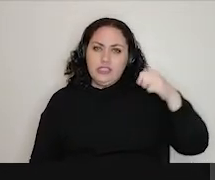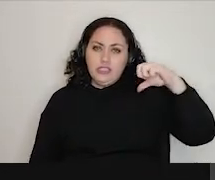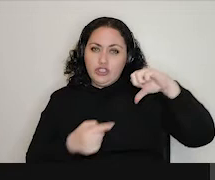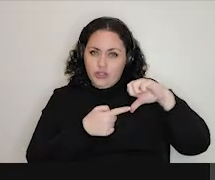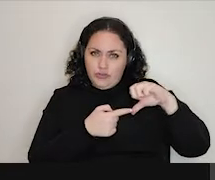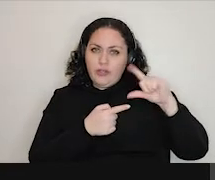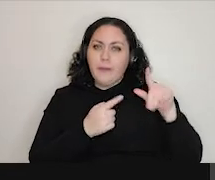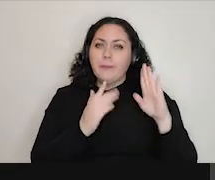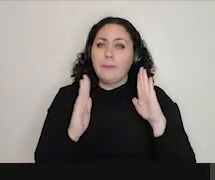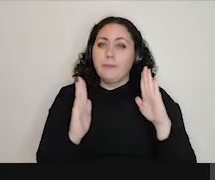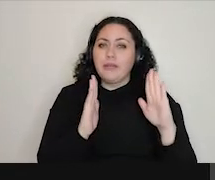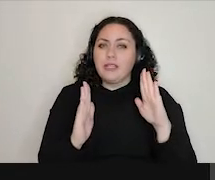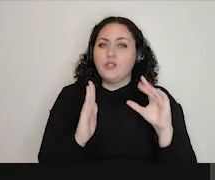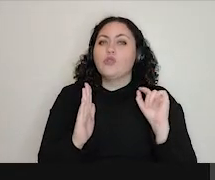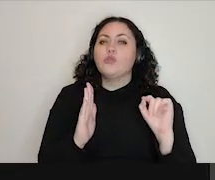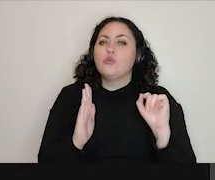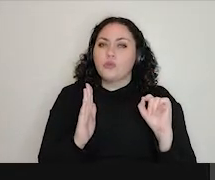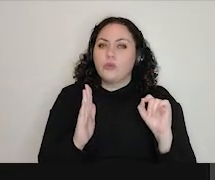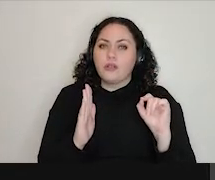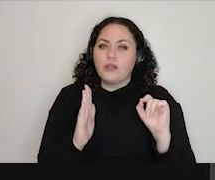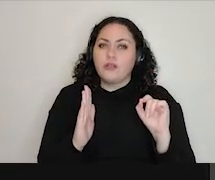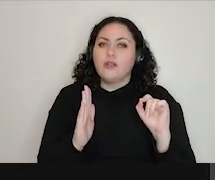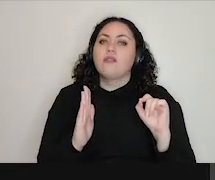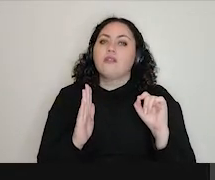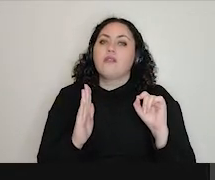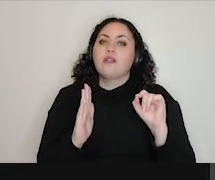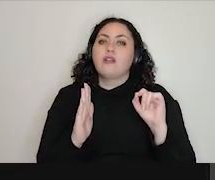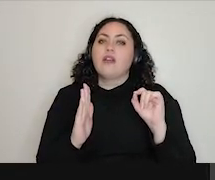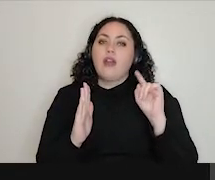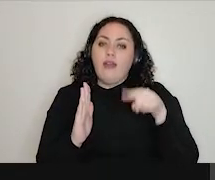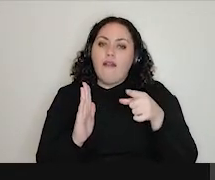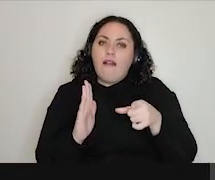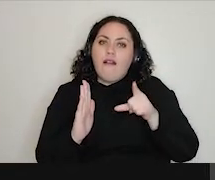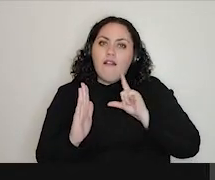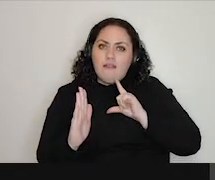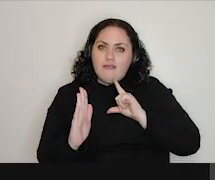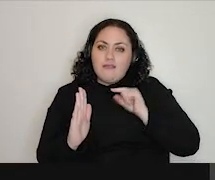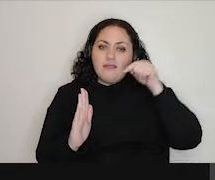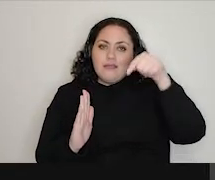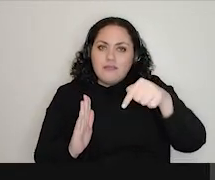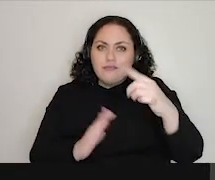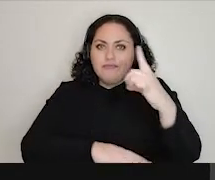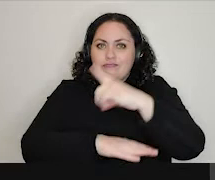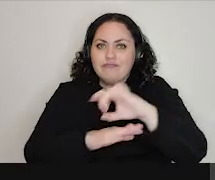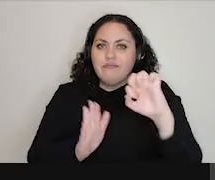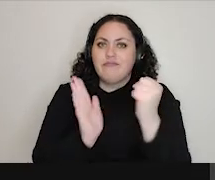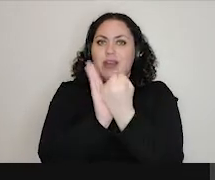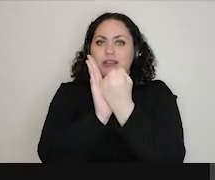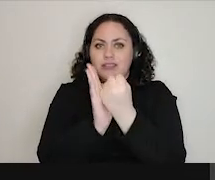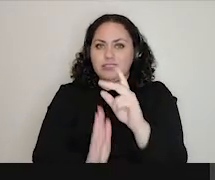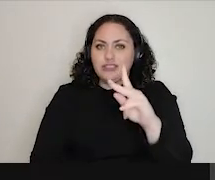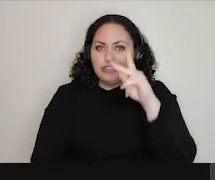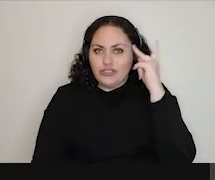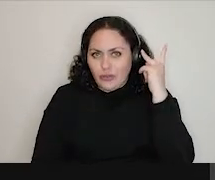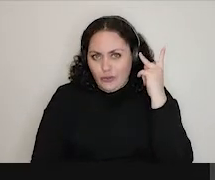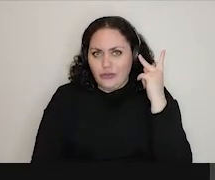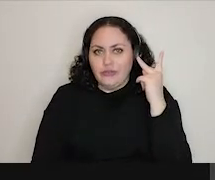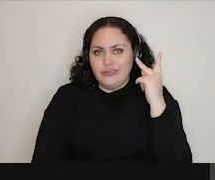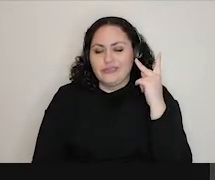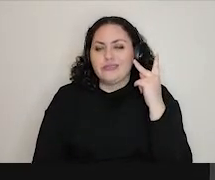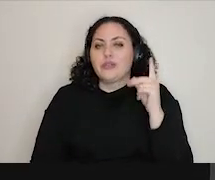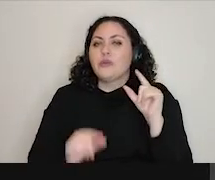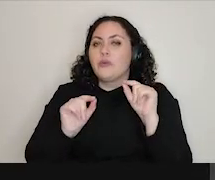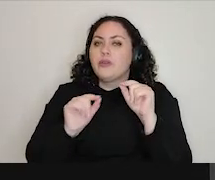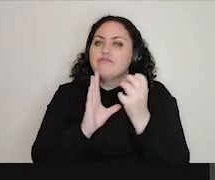que 69 é um período que antecede um marco histórico de violações de